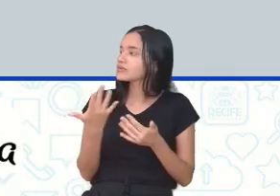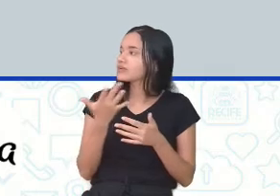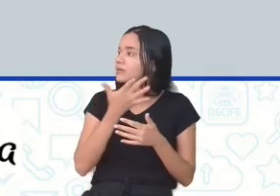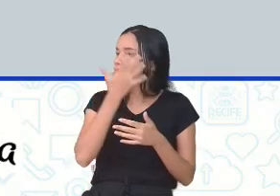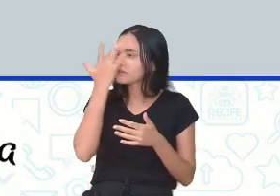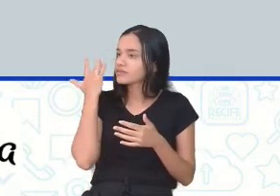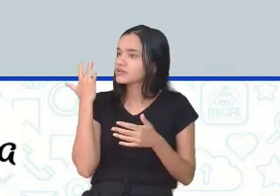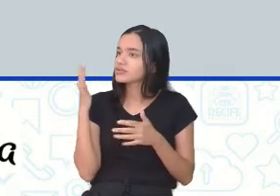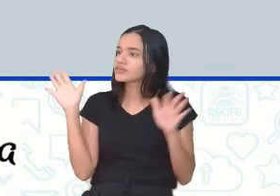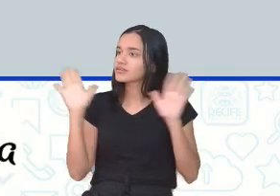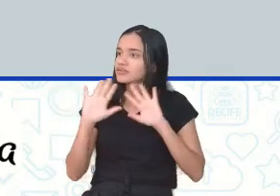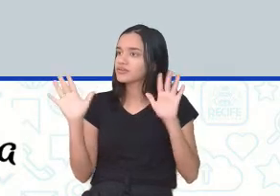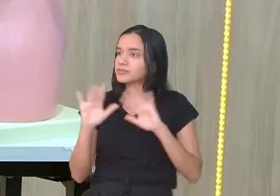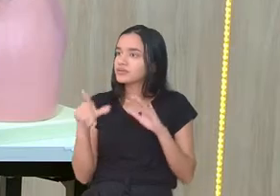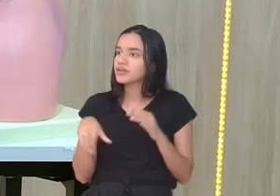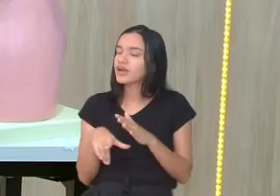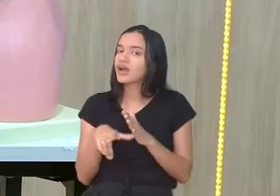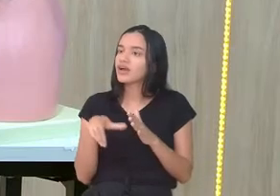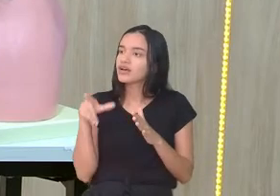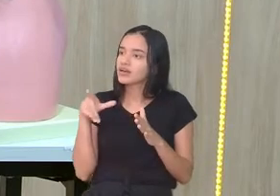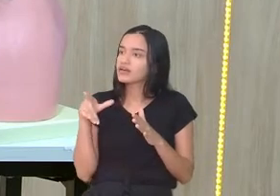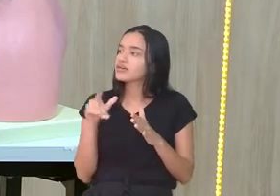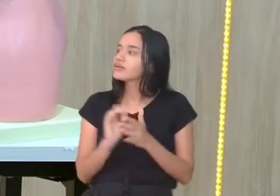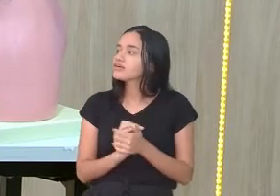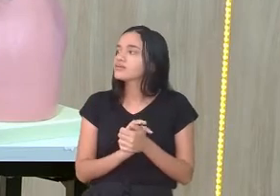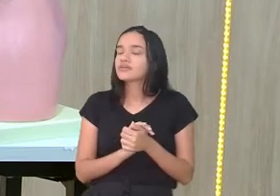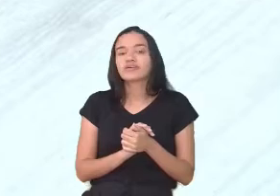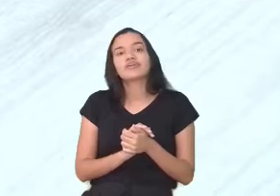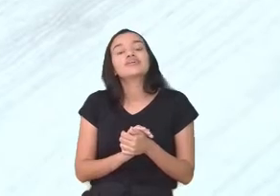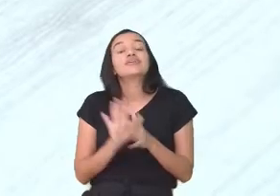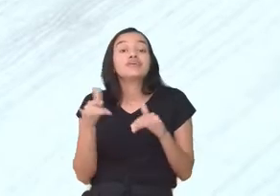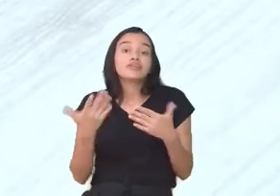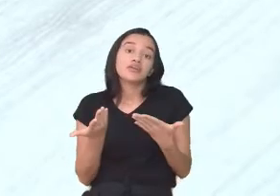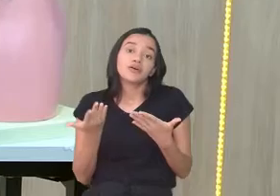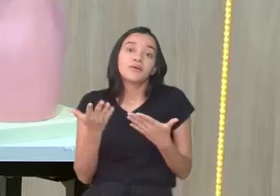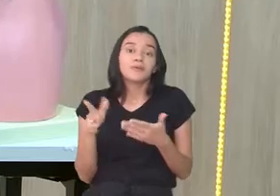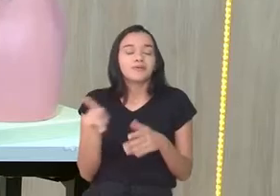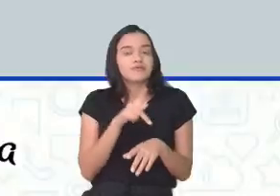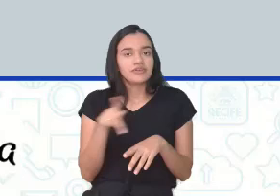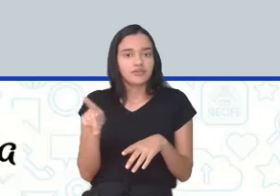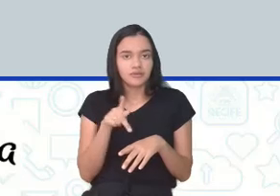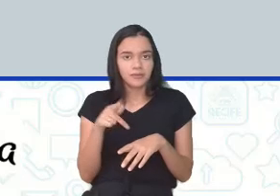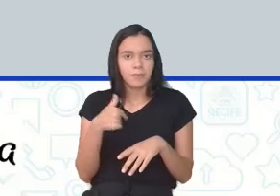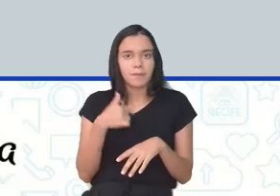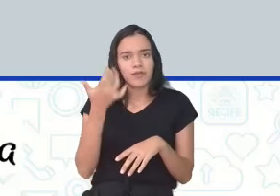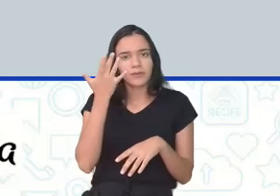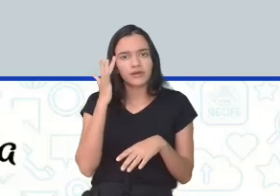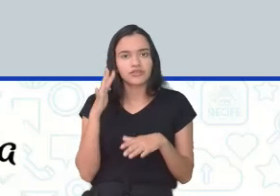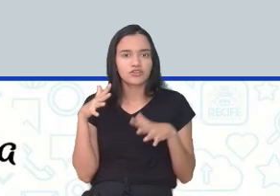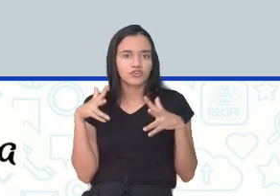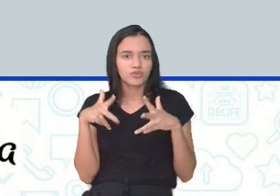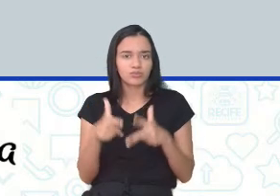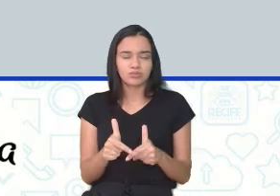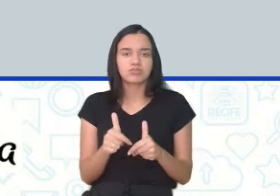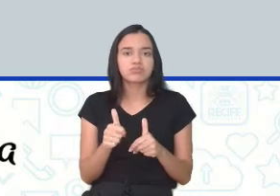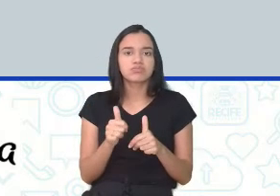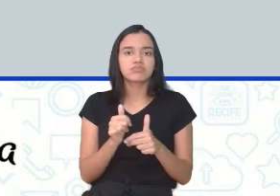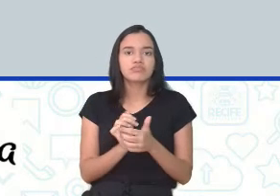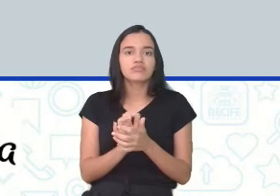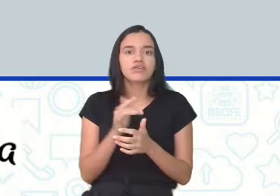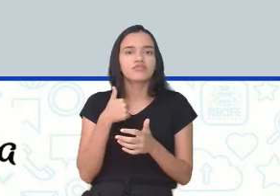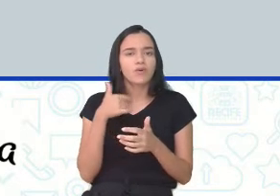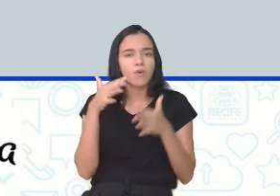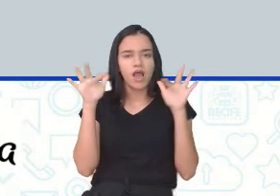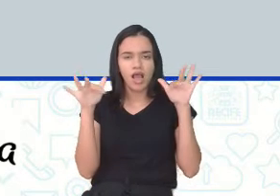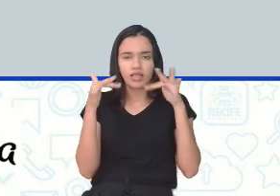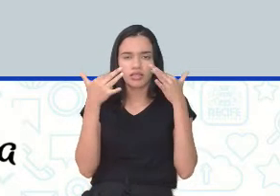se despedir antes da minha proposta de atividade. Pois é, professora Cláudia. Eu acho que todo mundo aqui ficou muito, muito